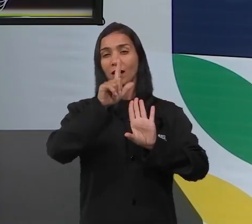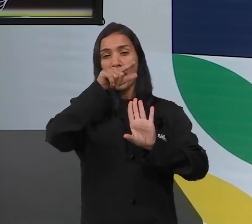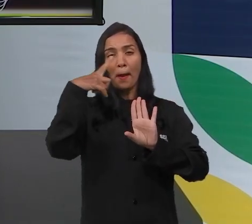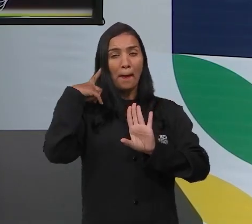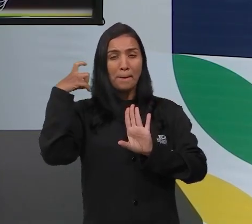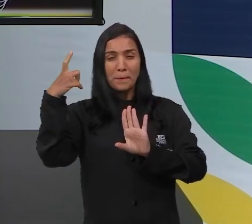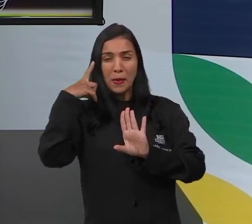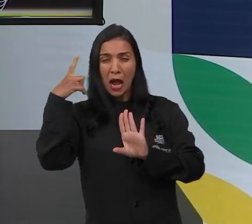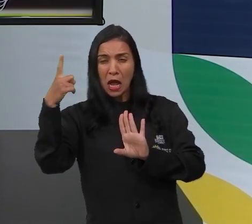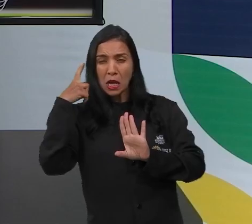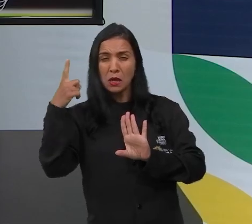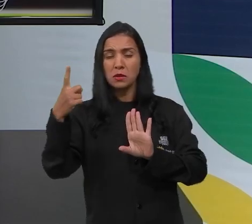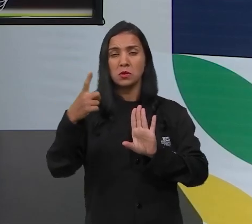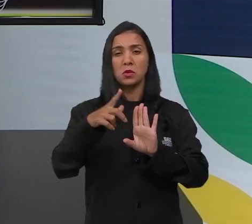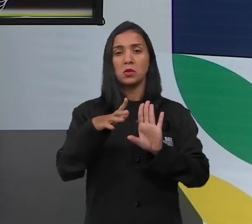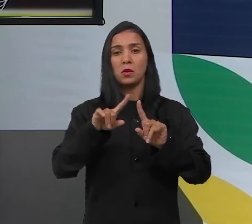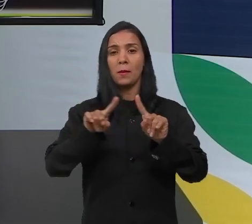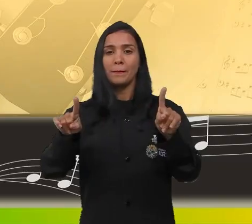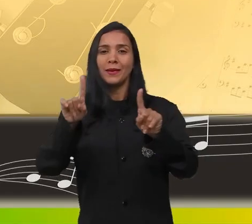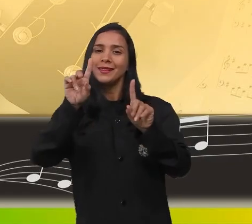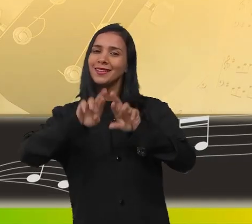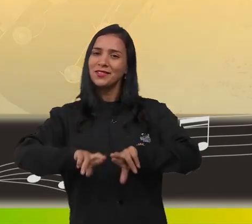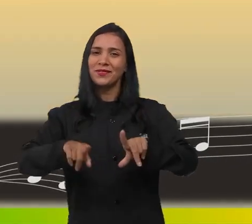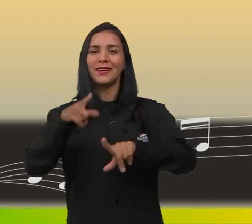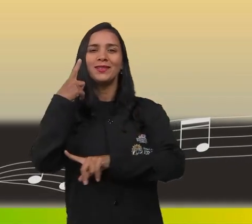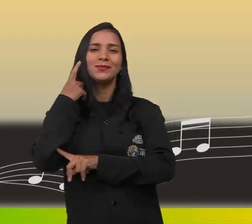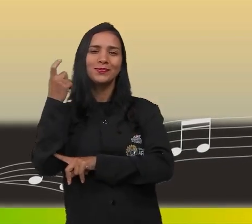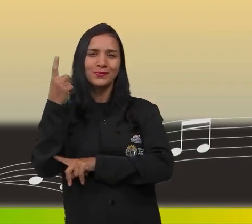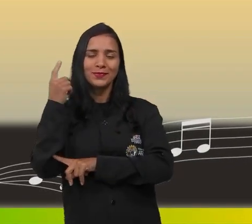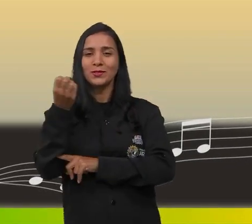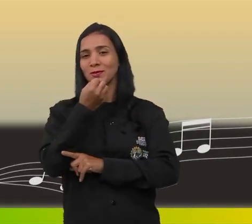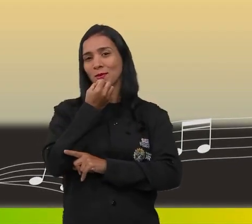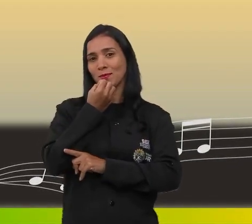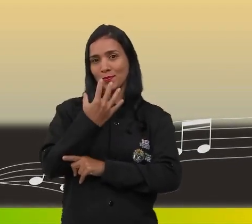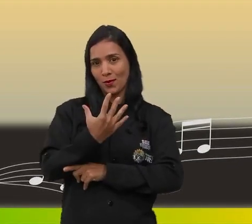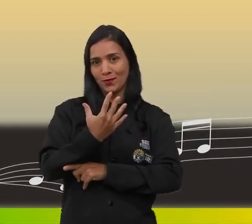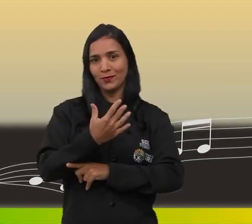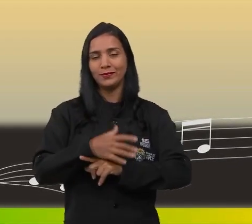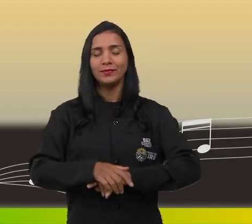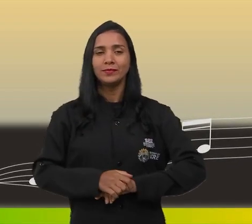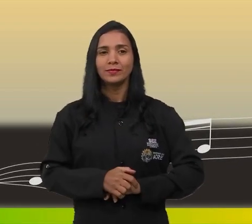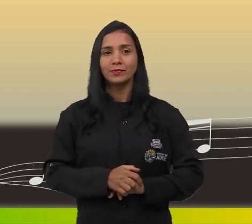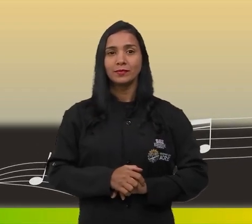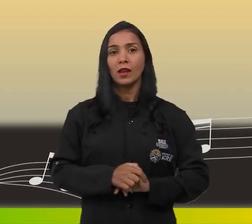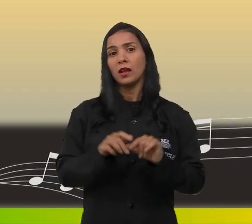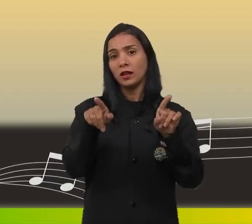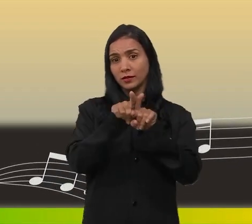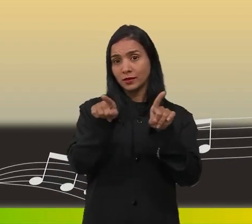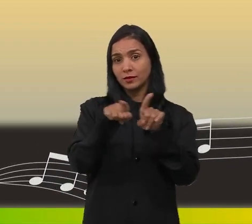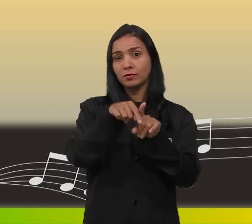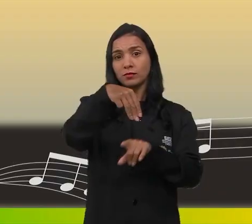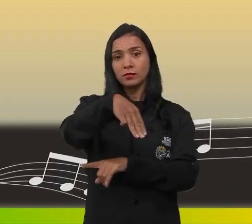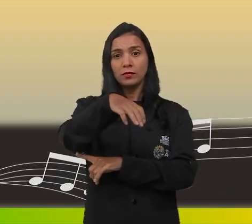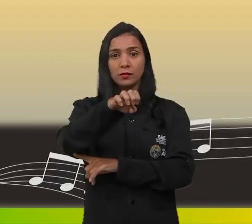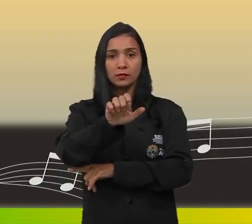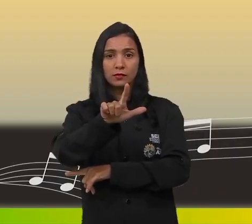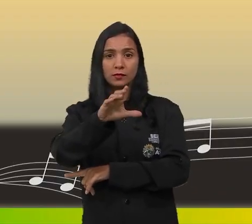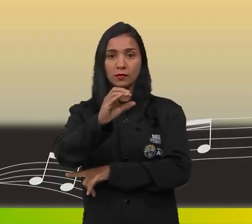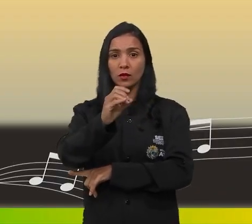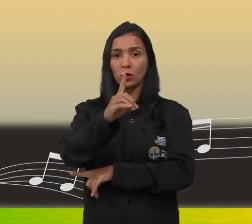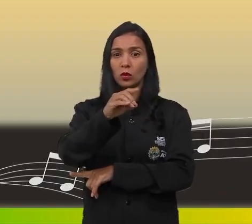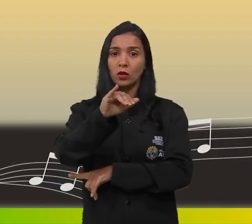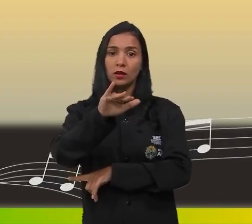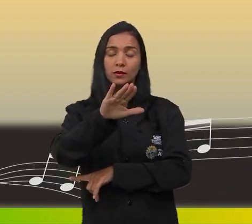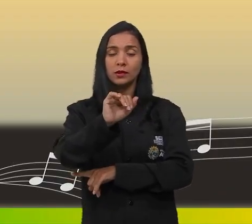número 1 para a composição musical. Aí a gente vai ter a melodia. É uma sequência de sons